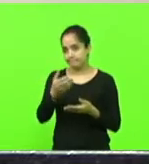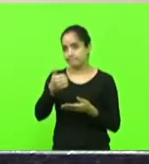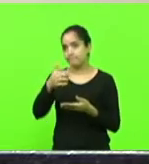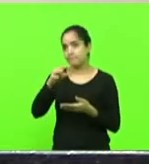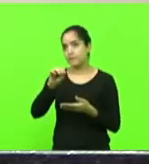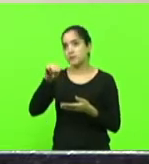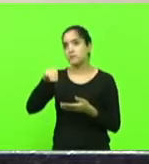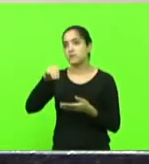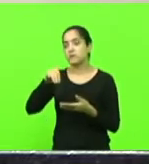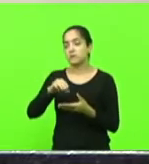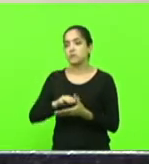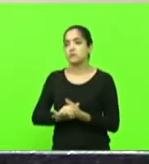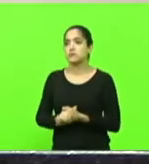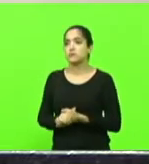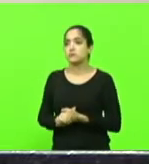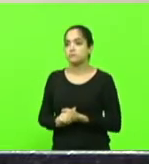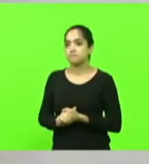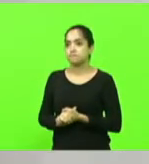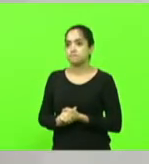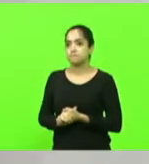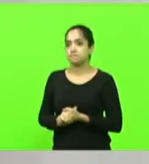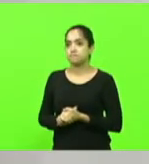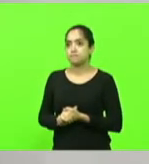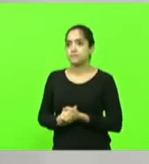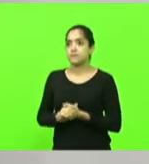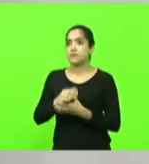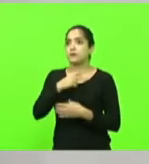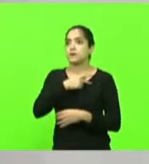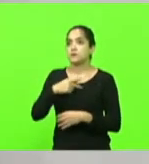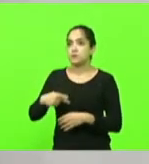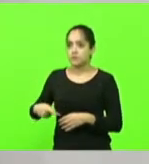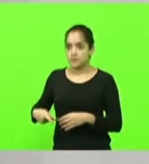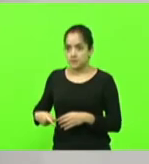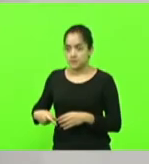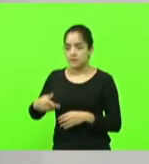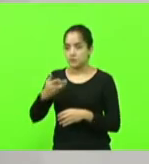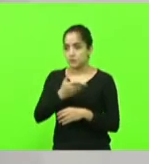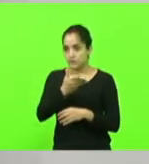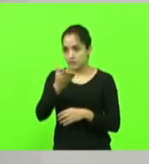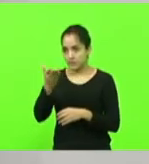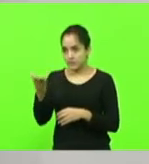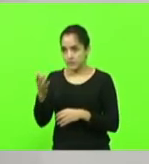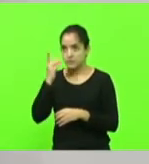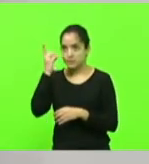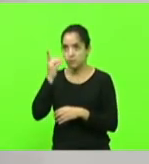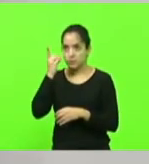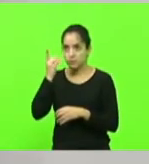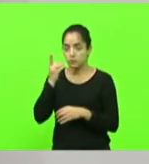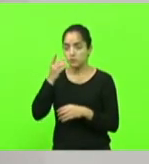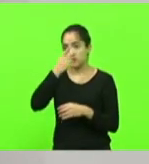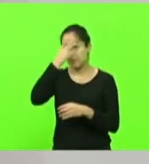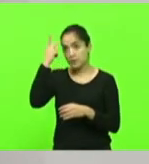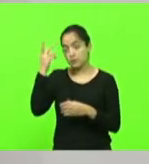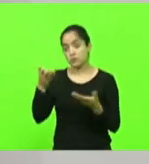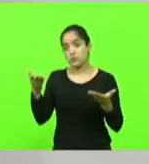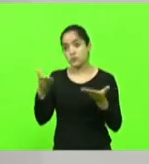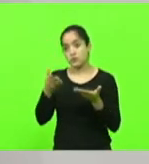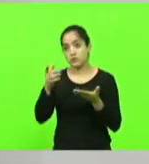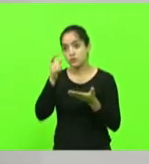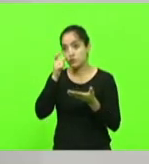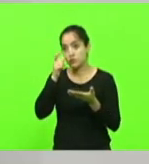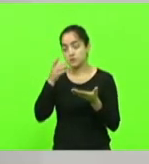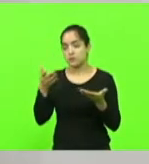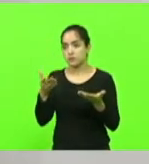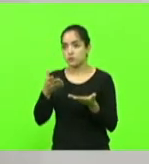minutos, deputado Vicente Carro Preso. Senhor presidente, senhoras e senhores deputados, as pessoas que nos ouvem e